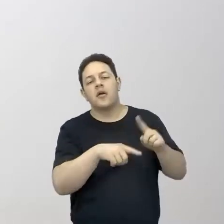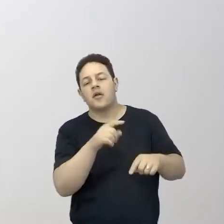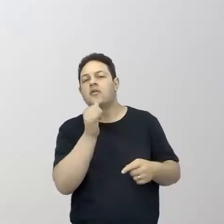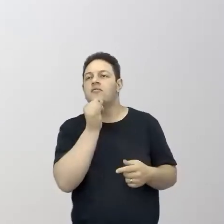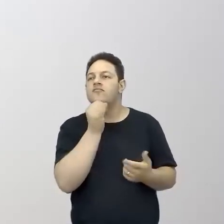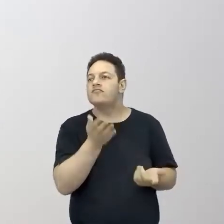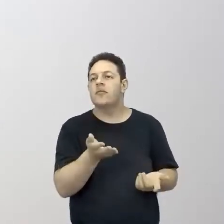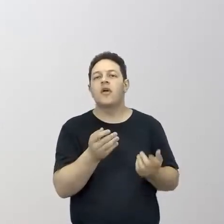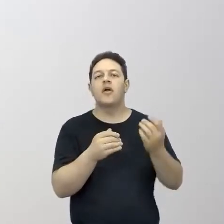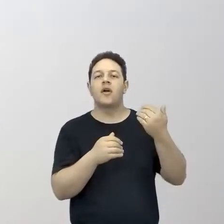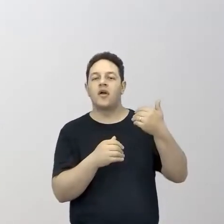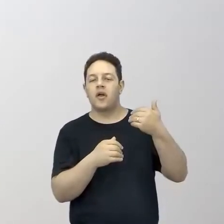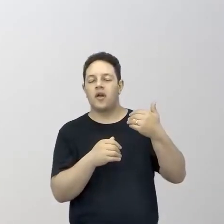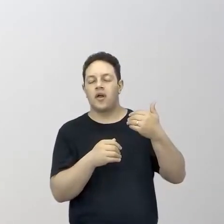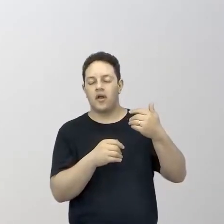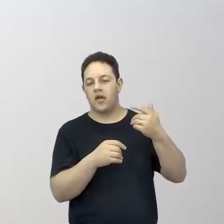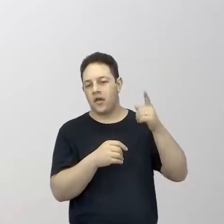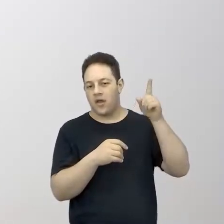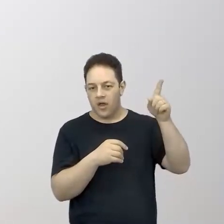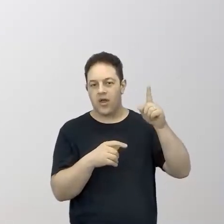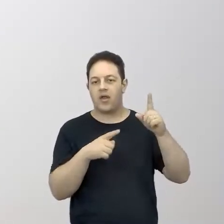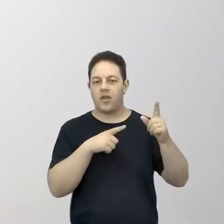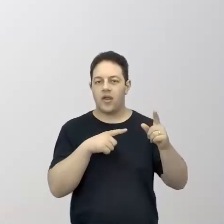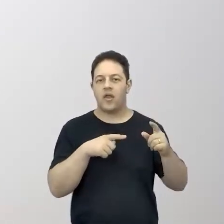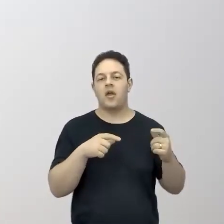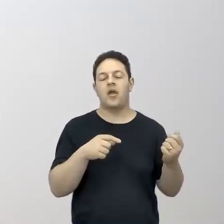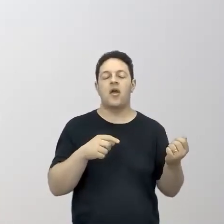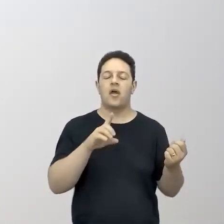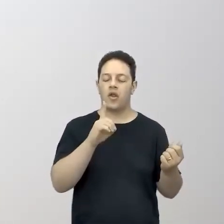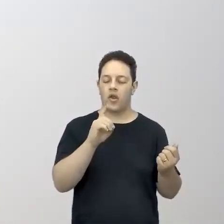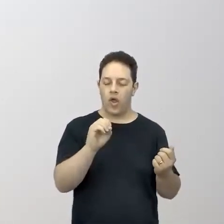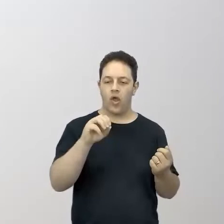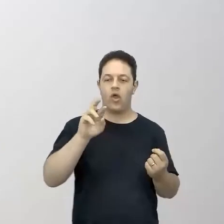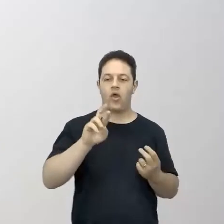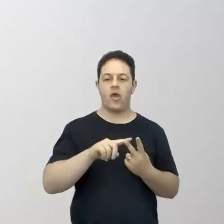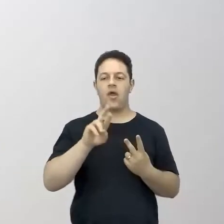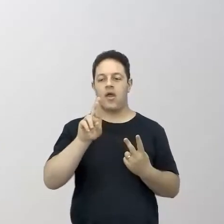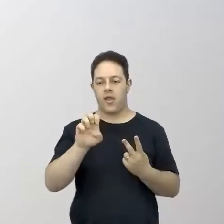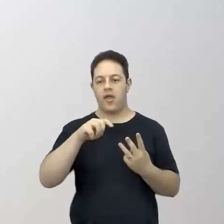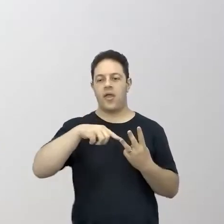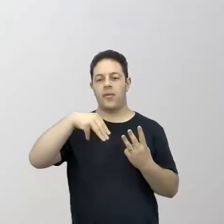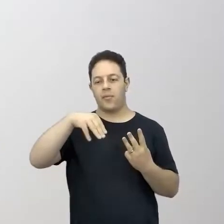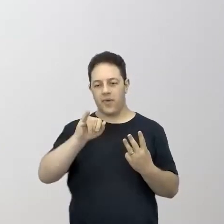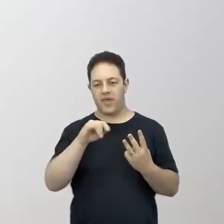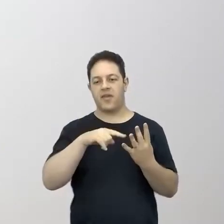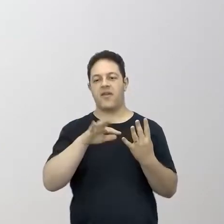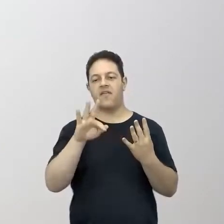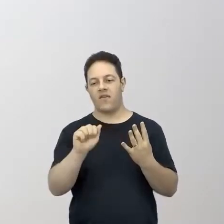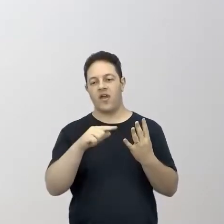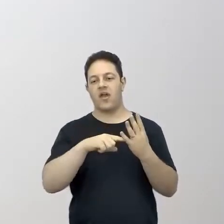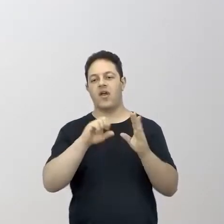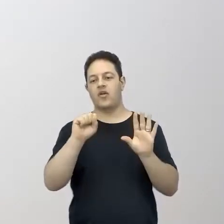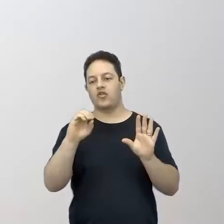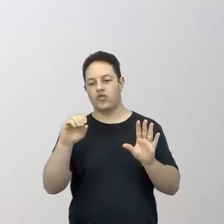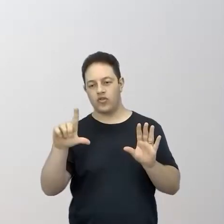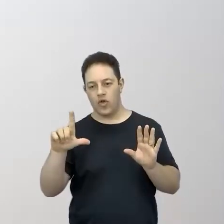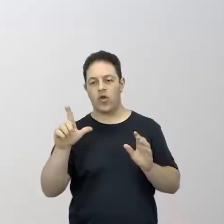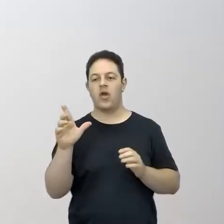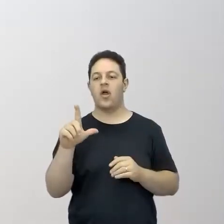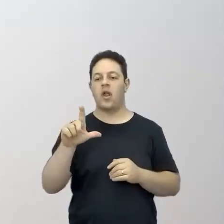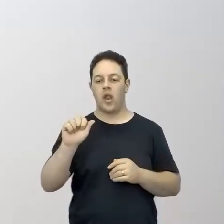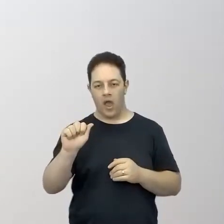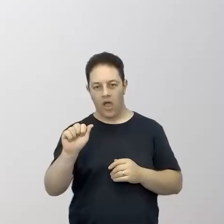da tradição ocidental da música, a gente tem as notas, dó, ré, mi, fá, sol, lá e etc. Tem o